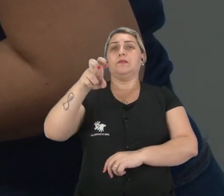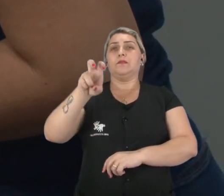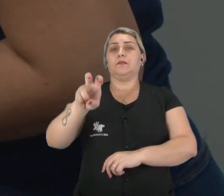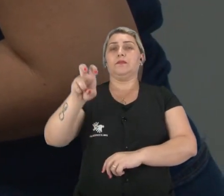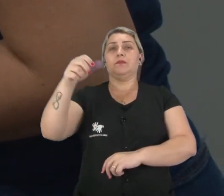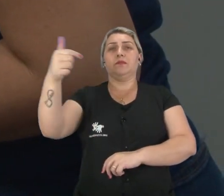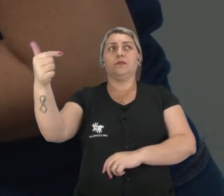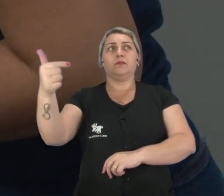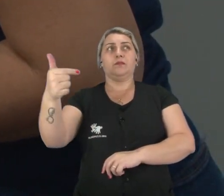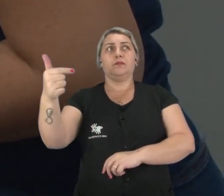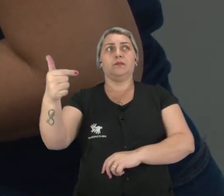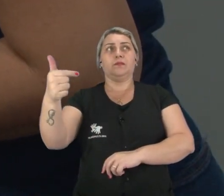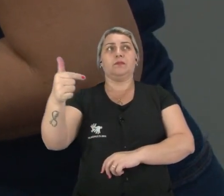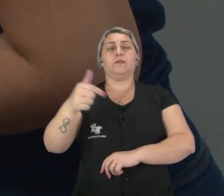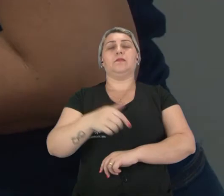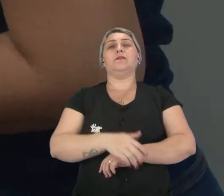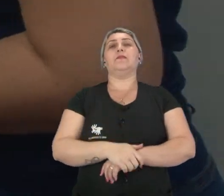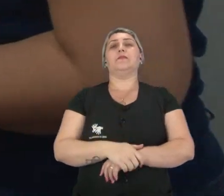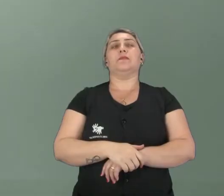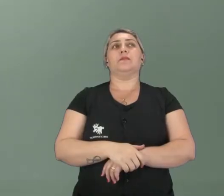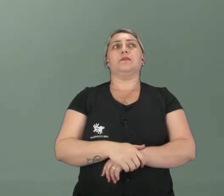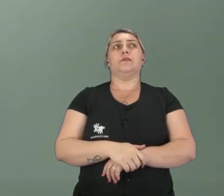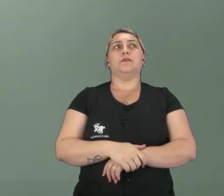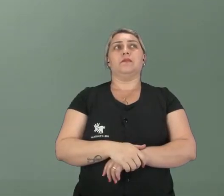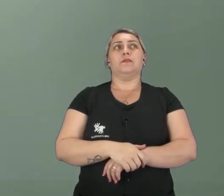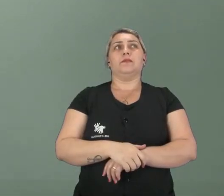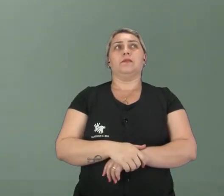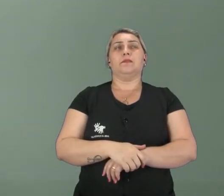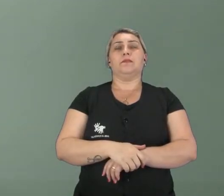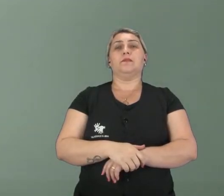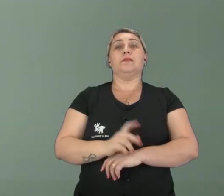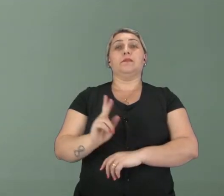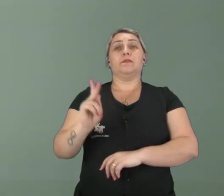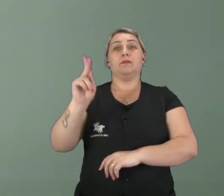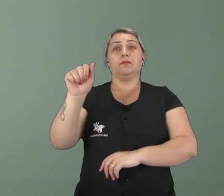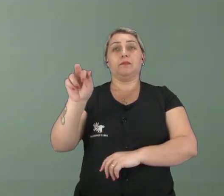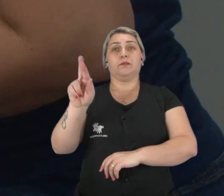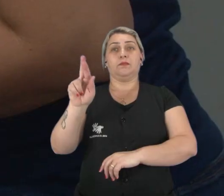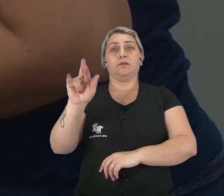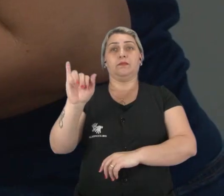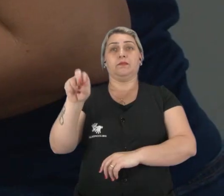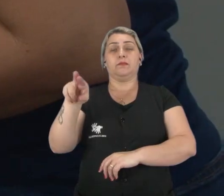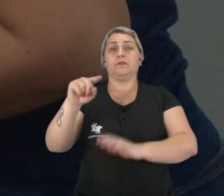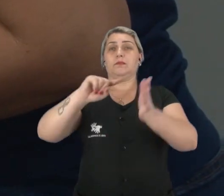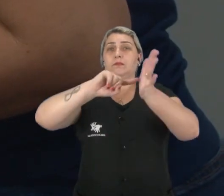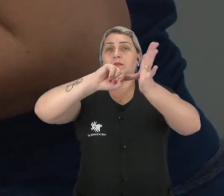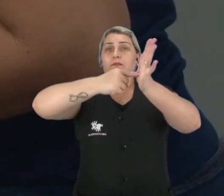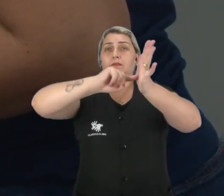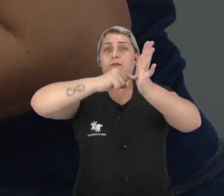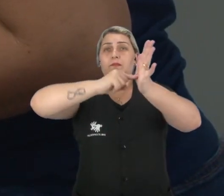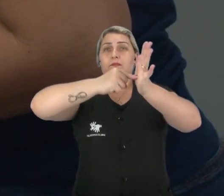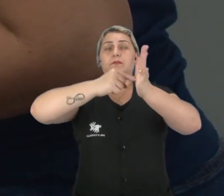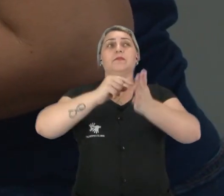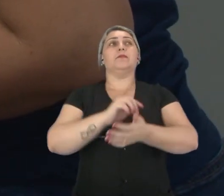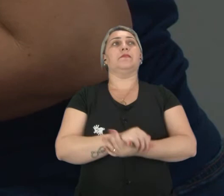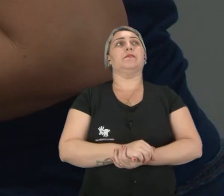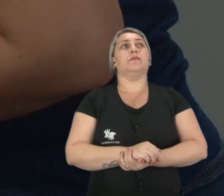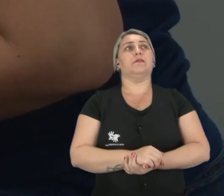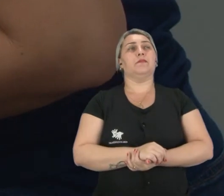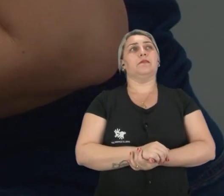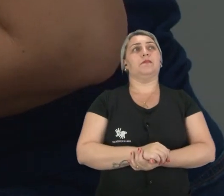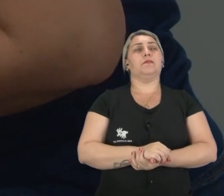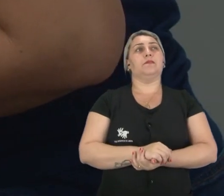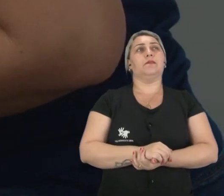vai estar bem aqui, ó, a altura de Karina, né? Então, vamos colocar aqui a de Karina.